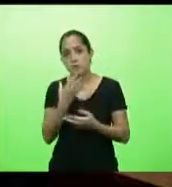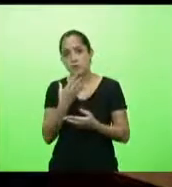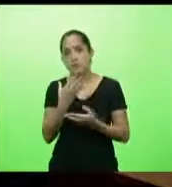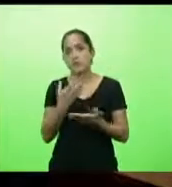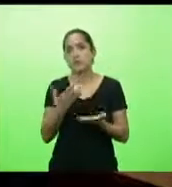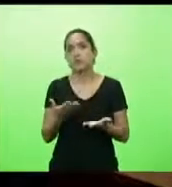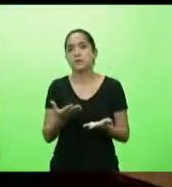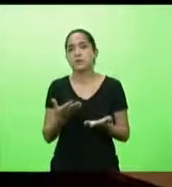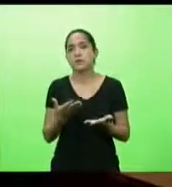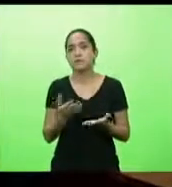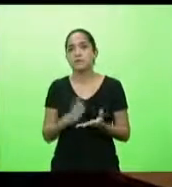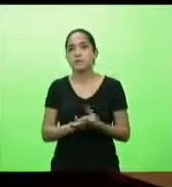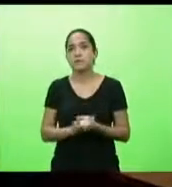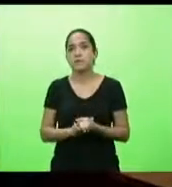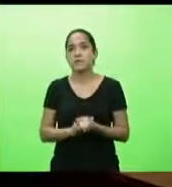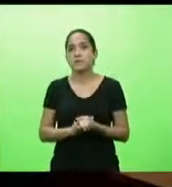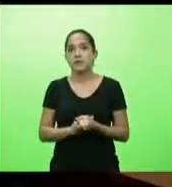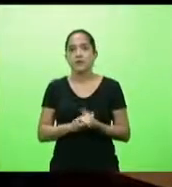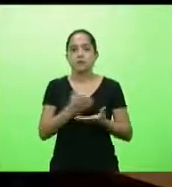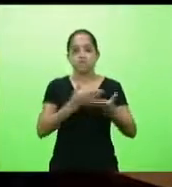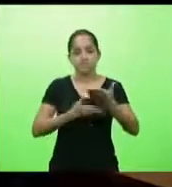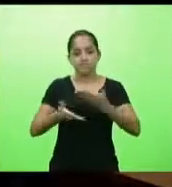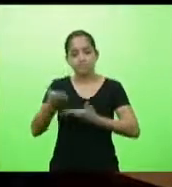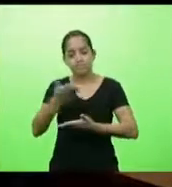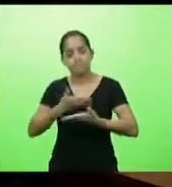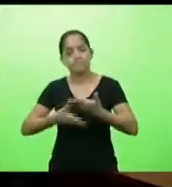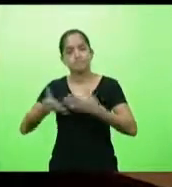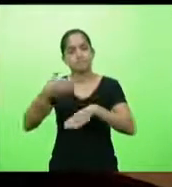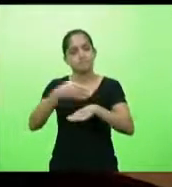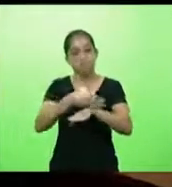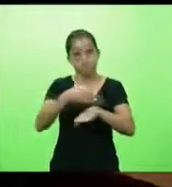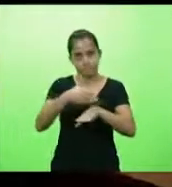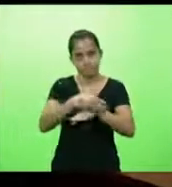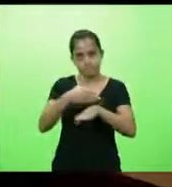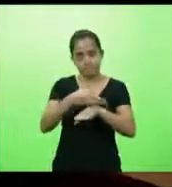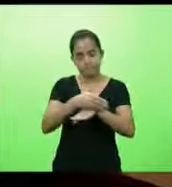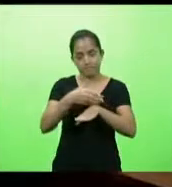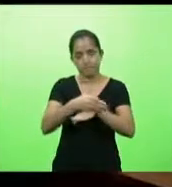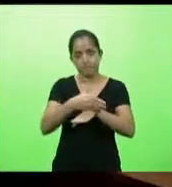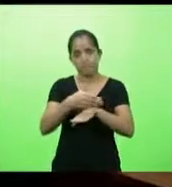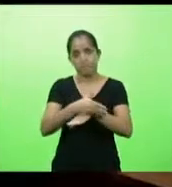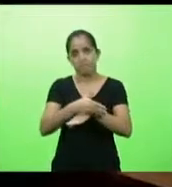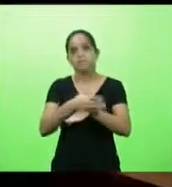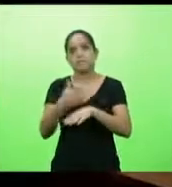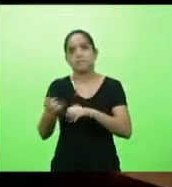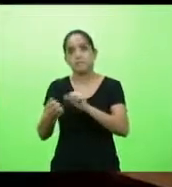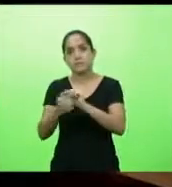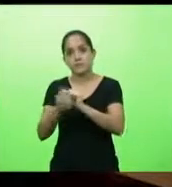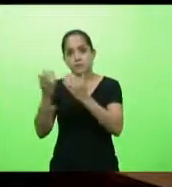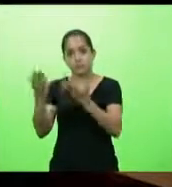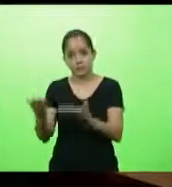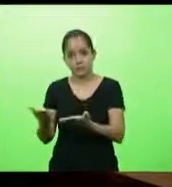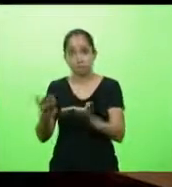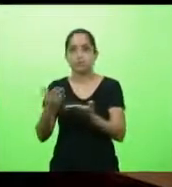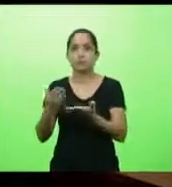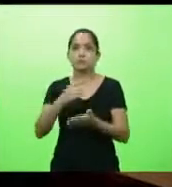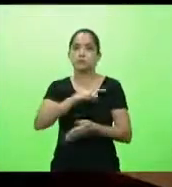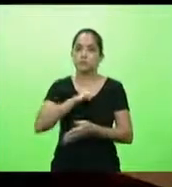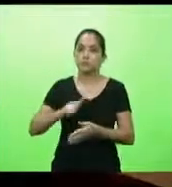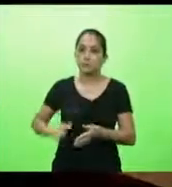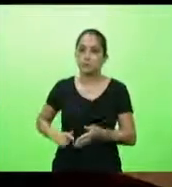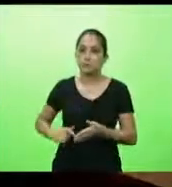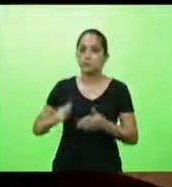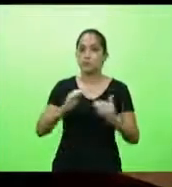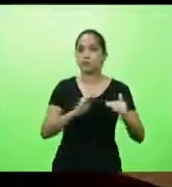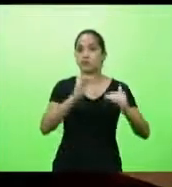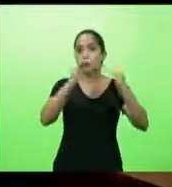que a interação e a participação dos prefeitos ao lado do governador e de outras